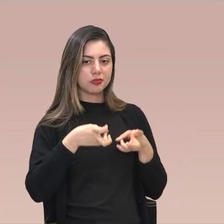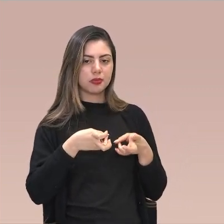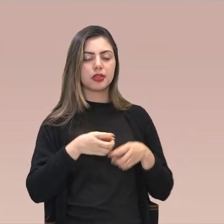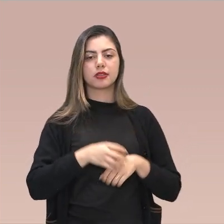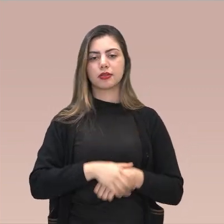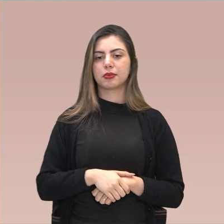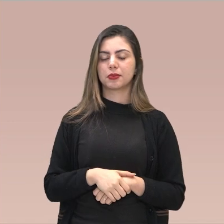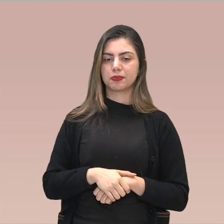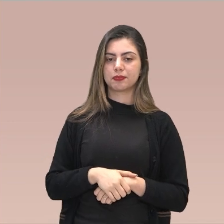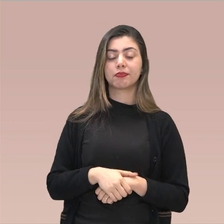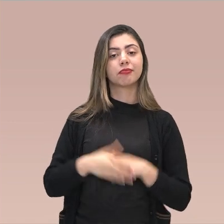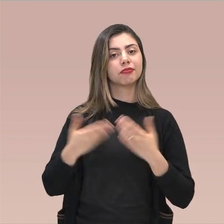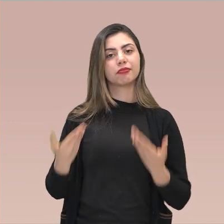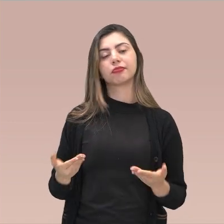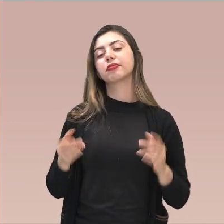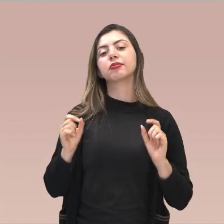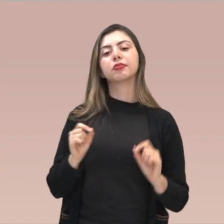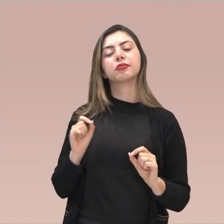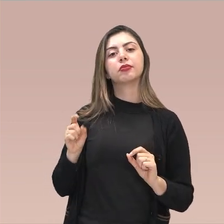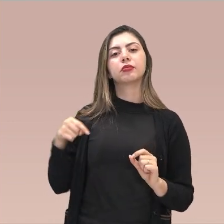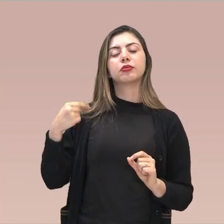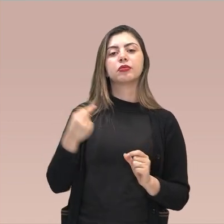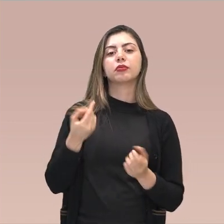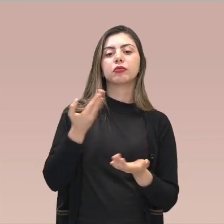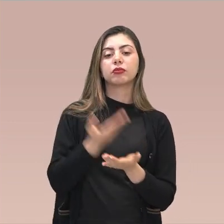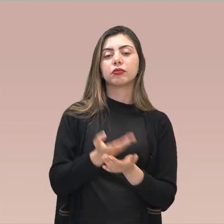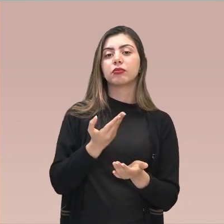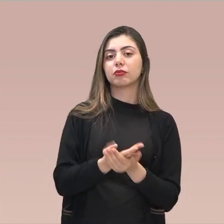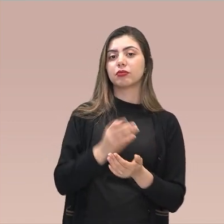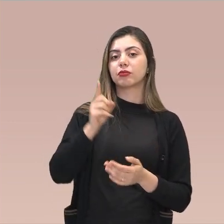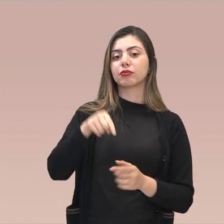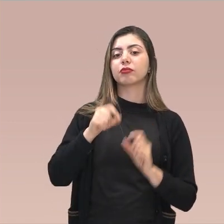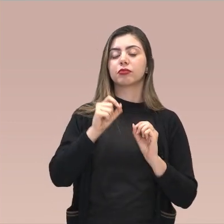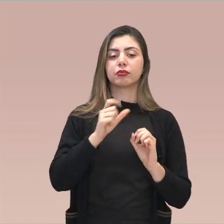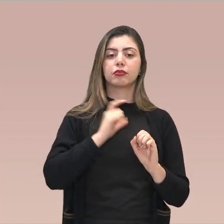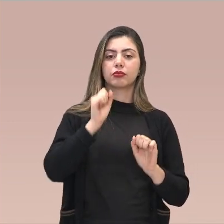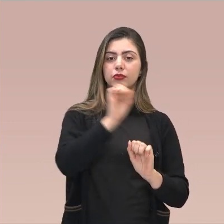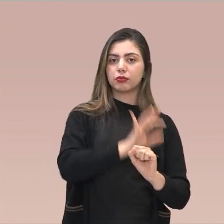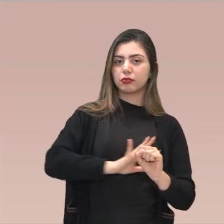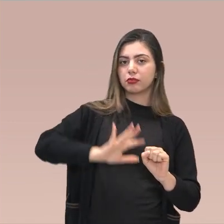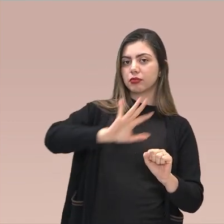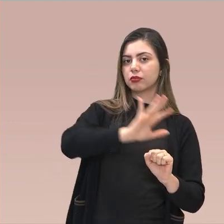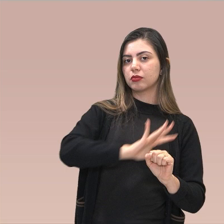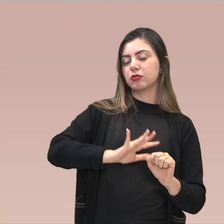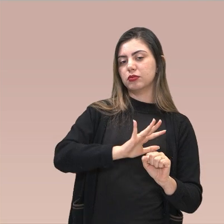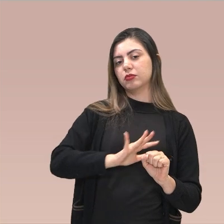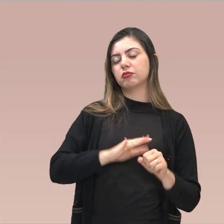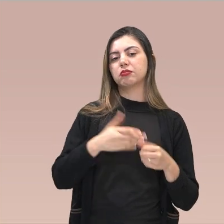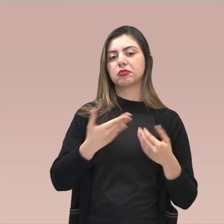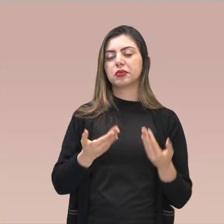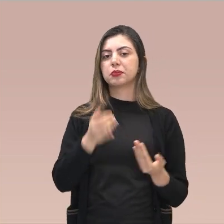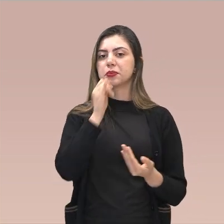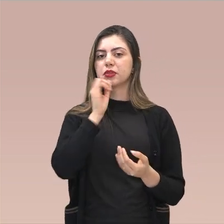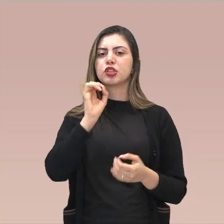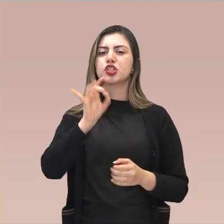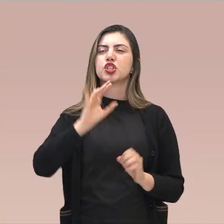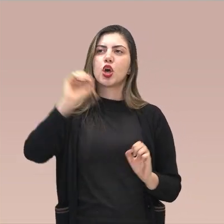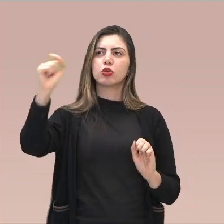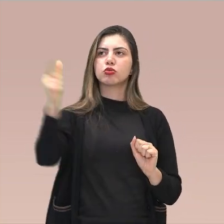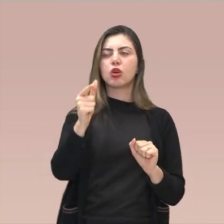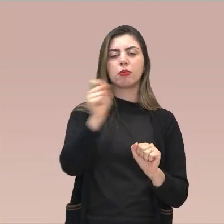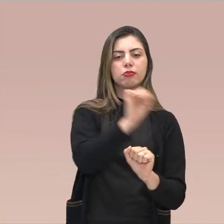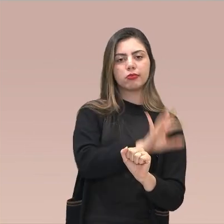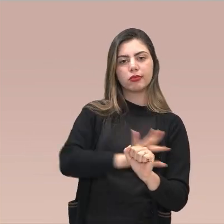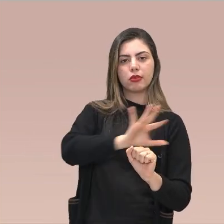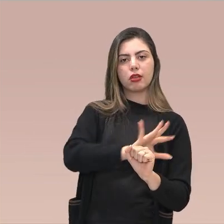projetada. Então, quando falamos dessa sombra, não é apenas deu a luz e projetou